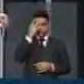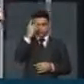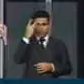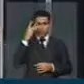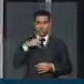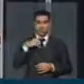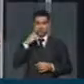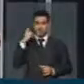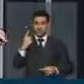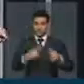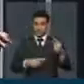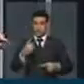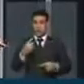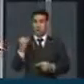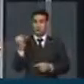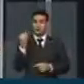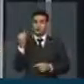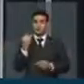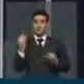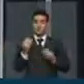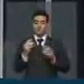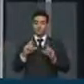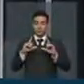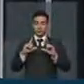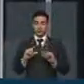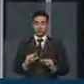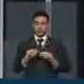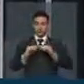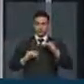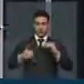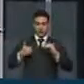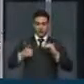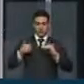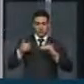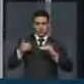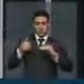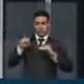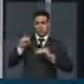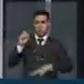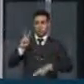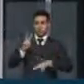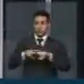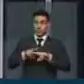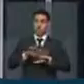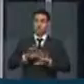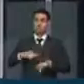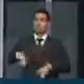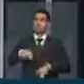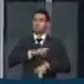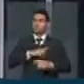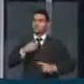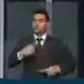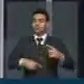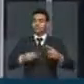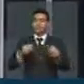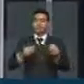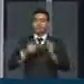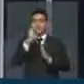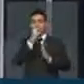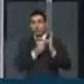debate importante nessa casa que questão da redução da maioridade penal e nós temos que discutir sim as políticas públicas pros nossas